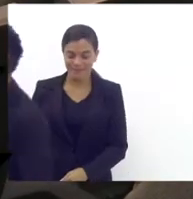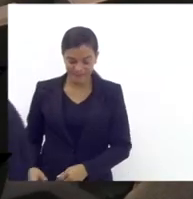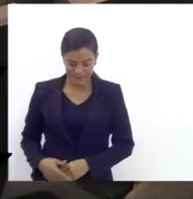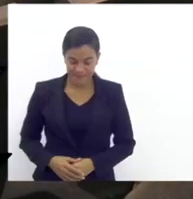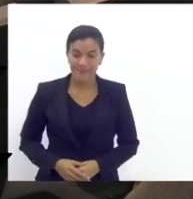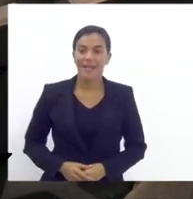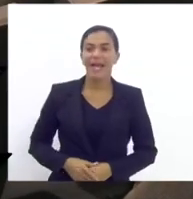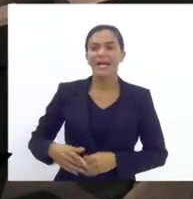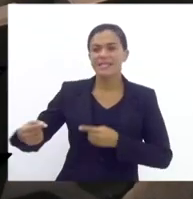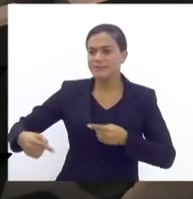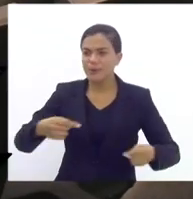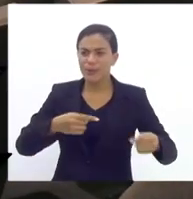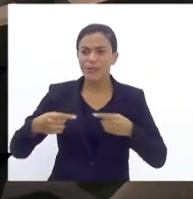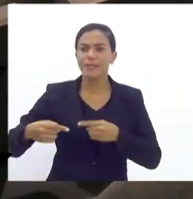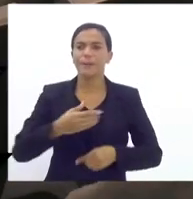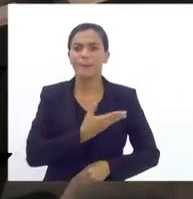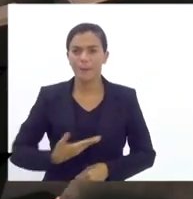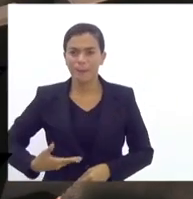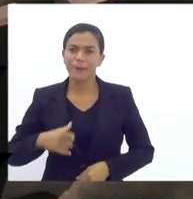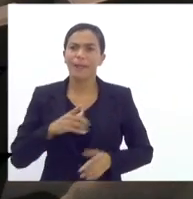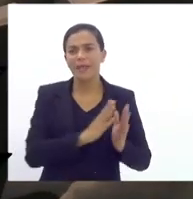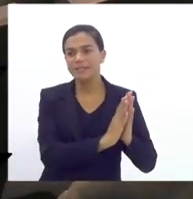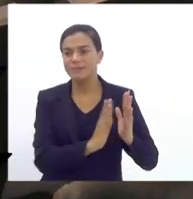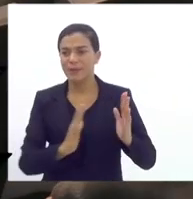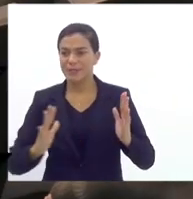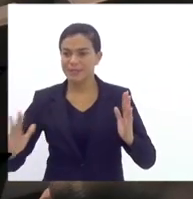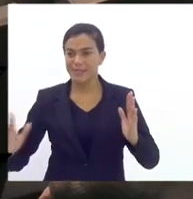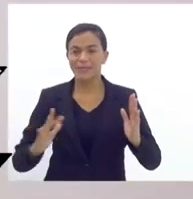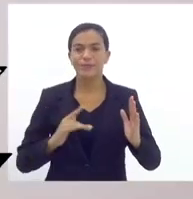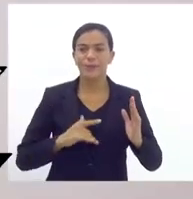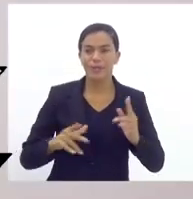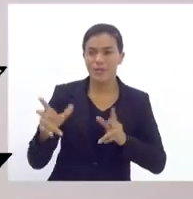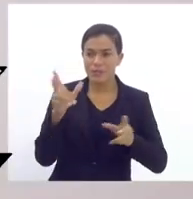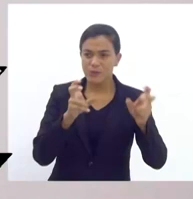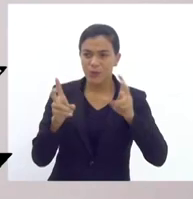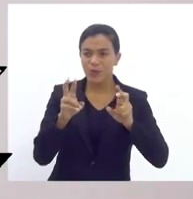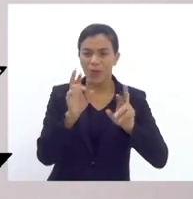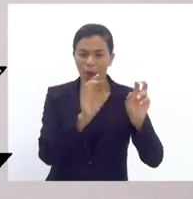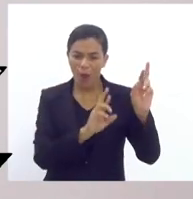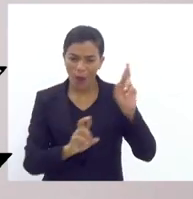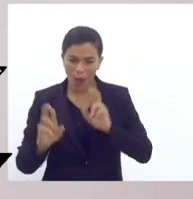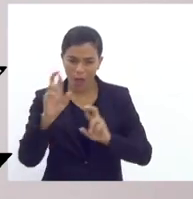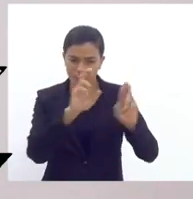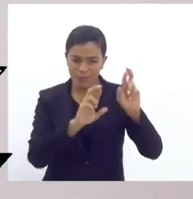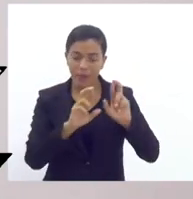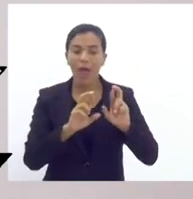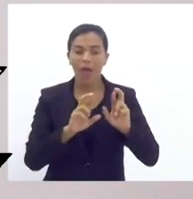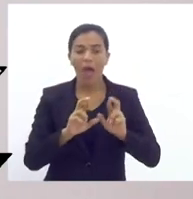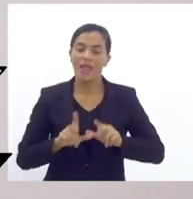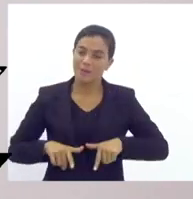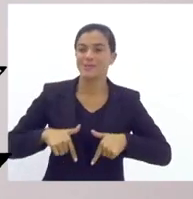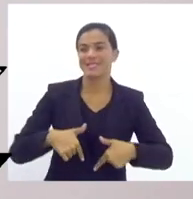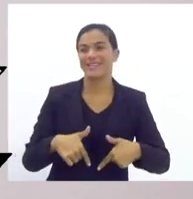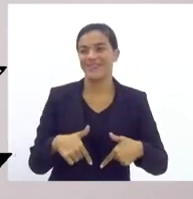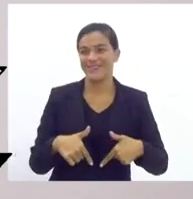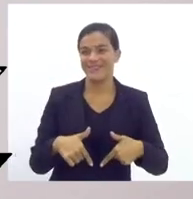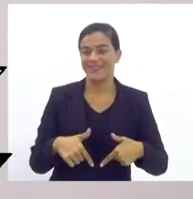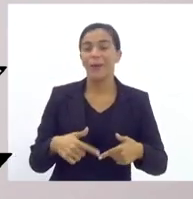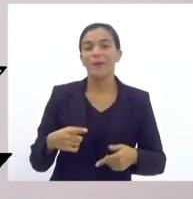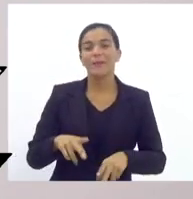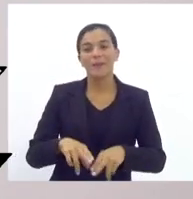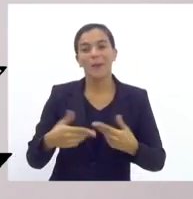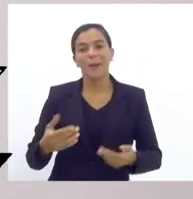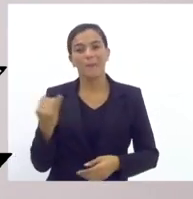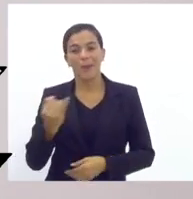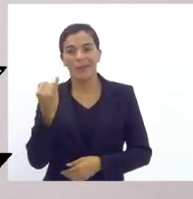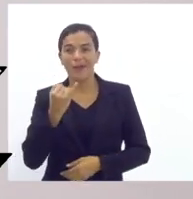né e a garantia de direitos ela passa por esse processo né discuta de observação de análise e depois de ação né então é importante